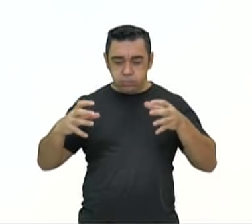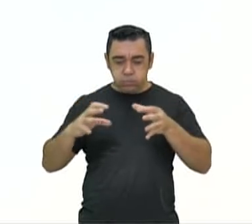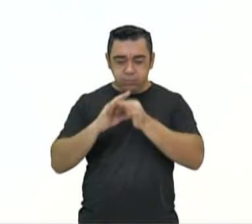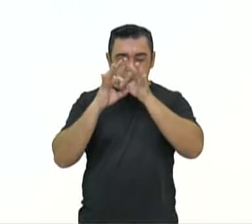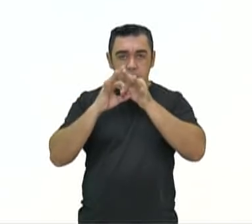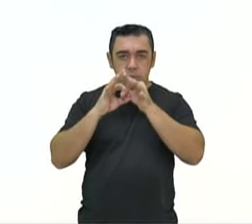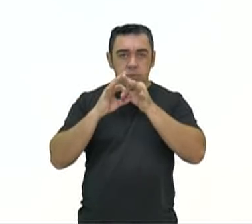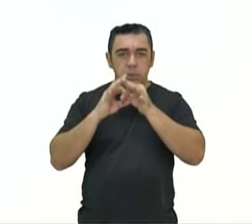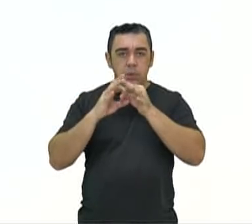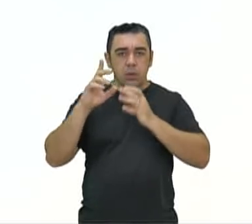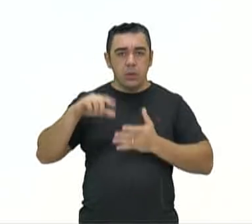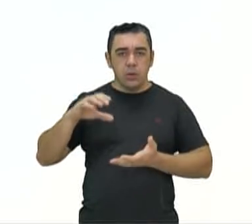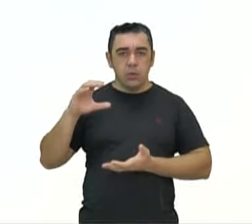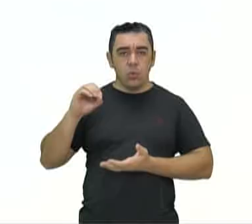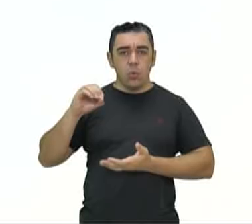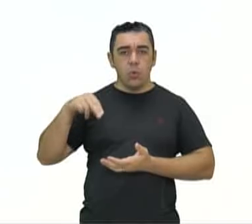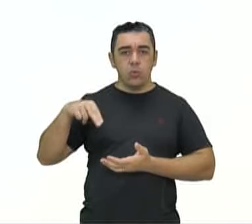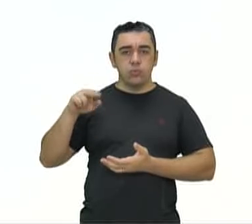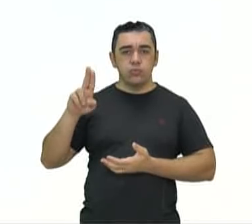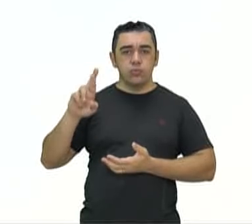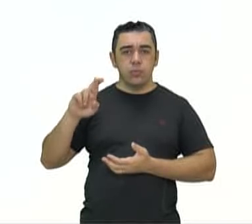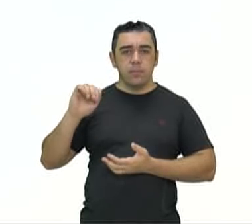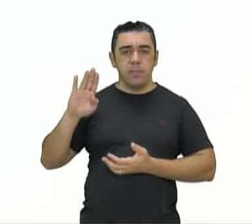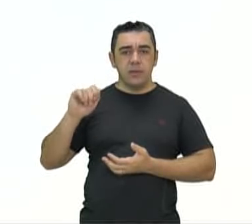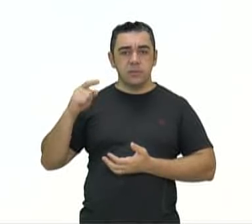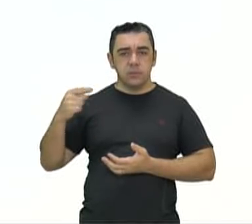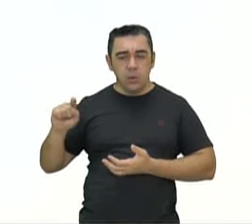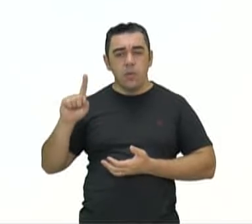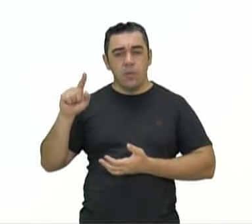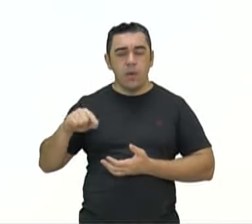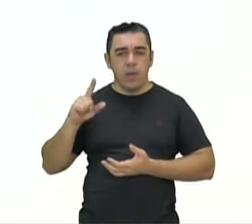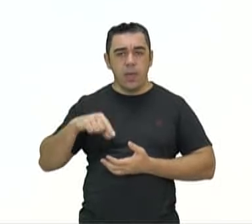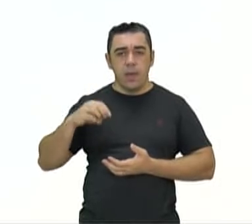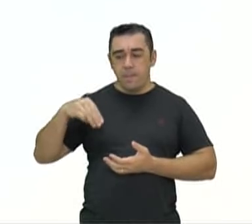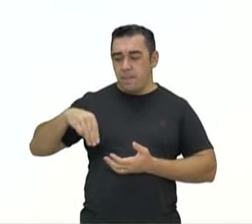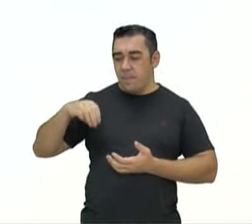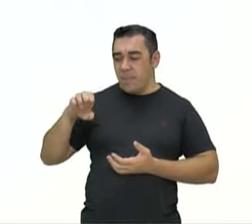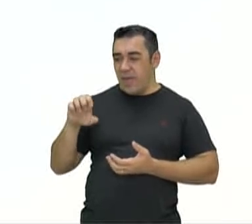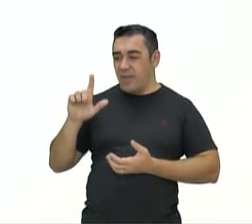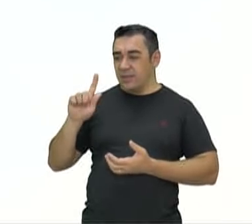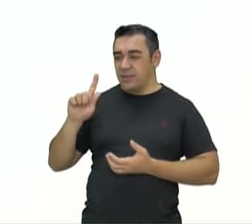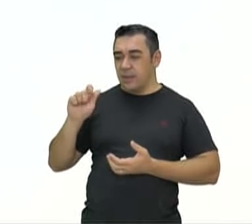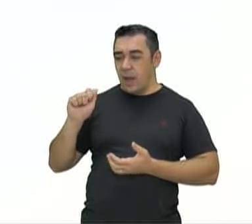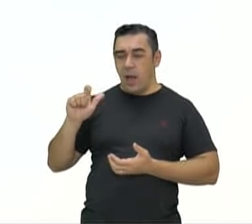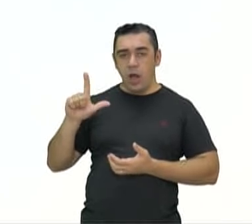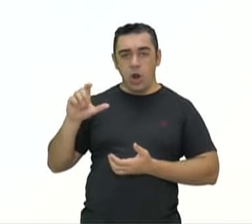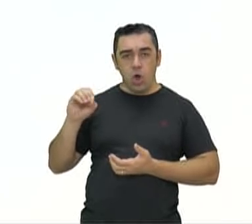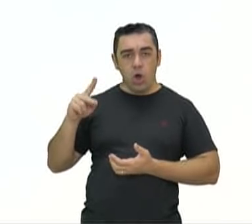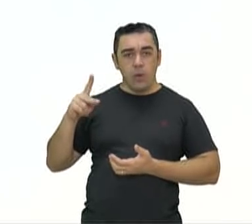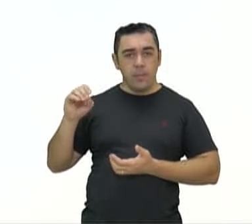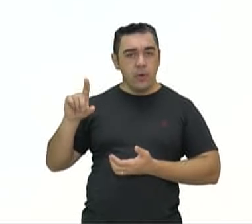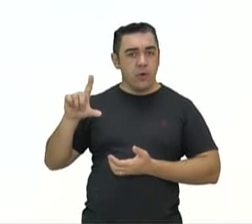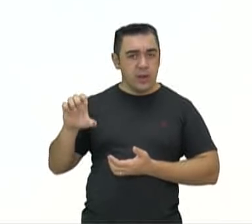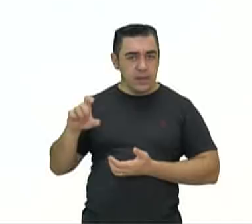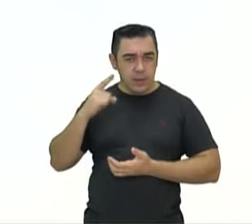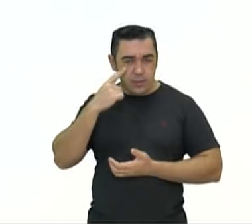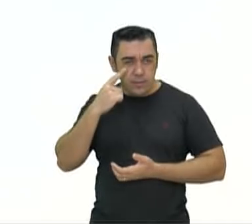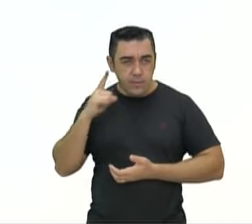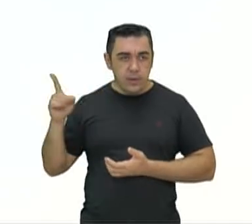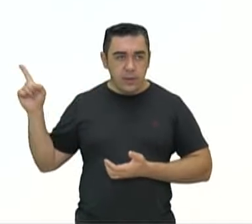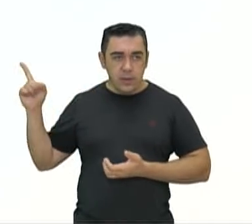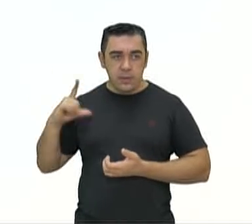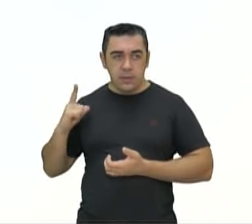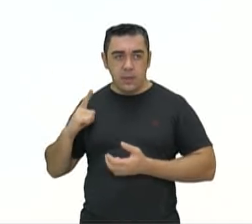uma grande metrópole. E essa grande metrópole nós chamamos de megalópolis. Você tem aqui em São Francisco,